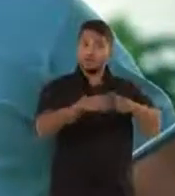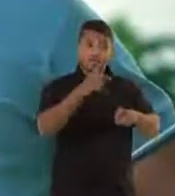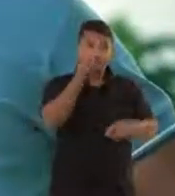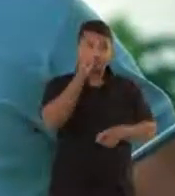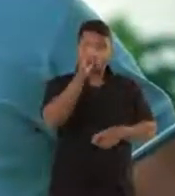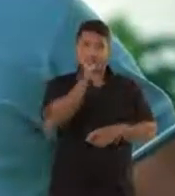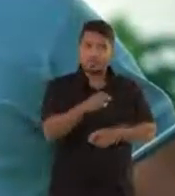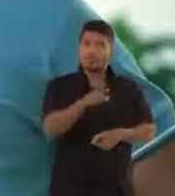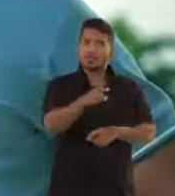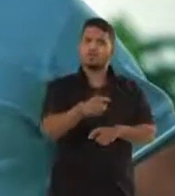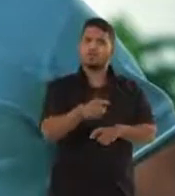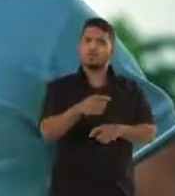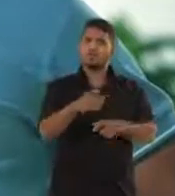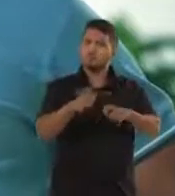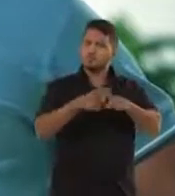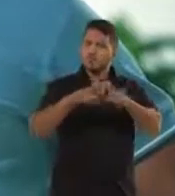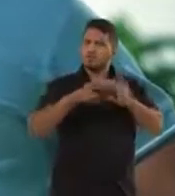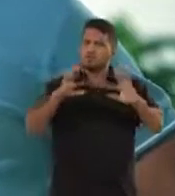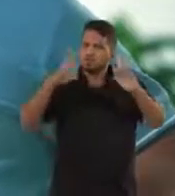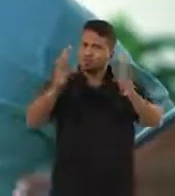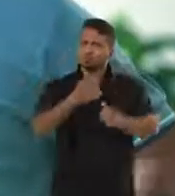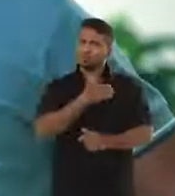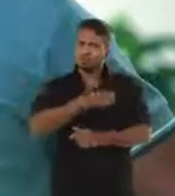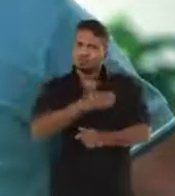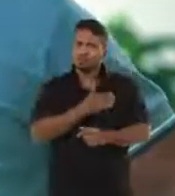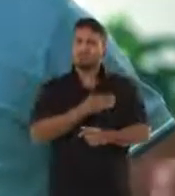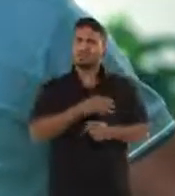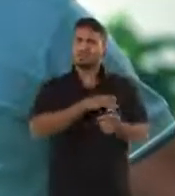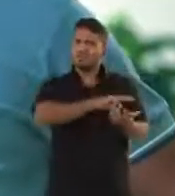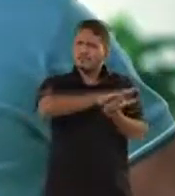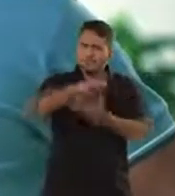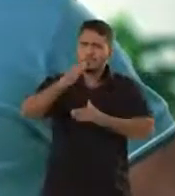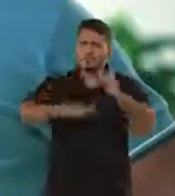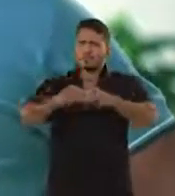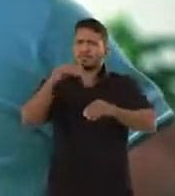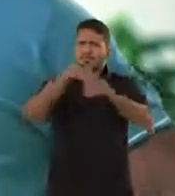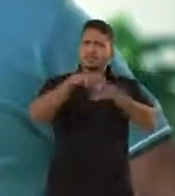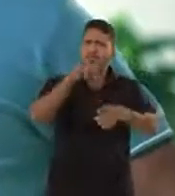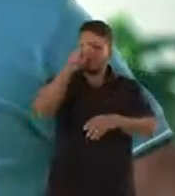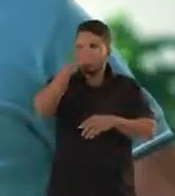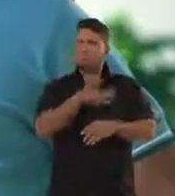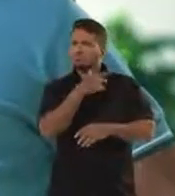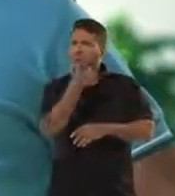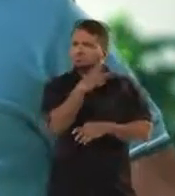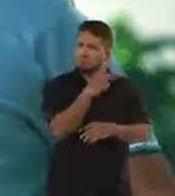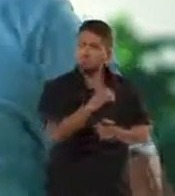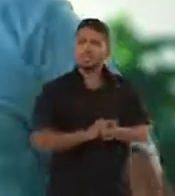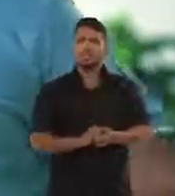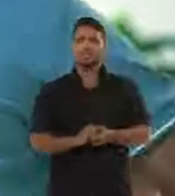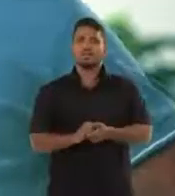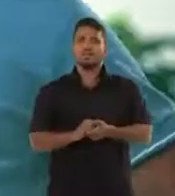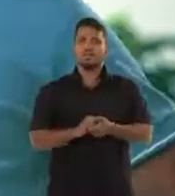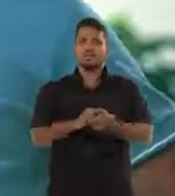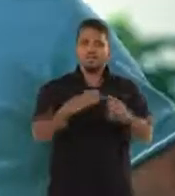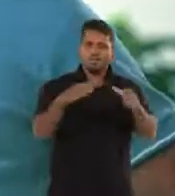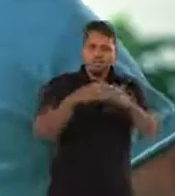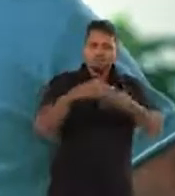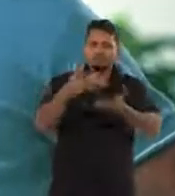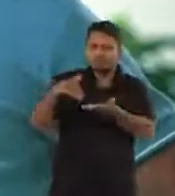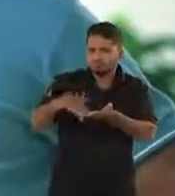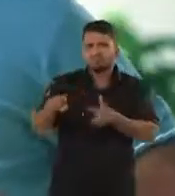um médico bem quisto por todos, tanto como maqueiro, zelador, o médico, o pessoal da